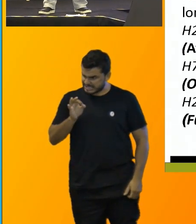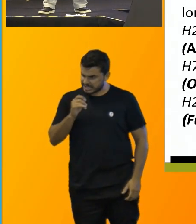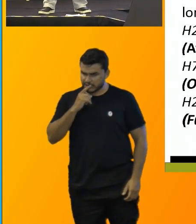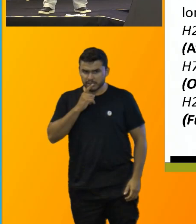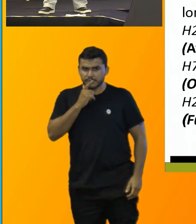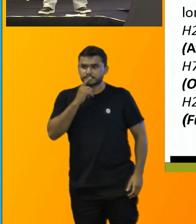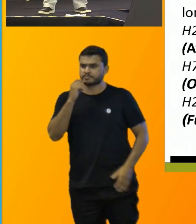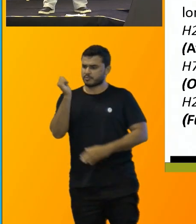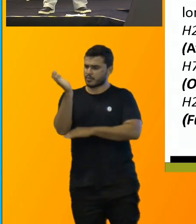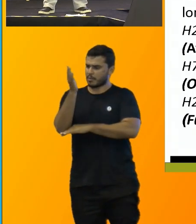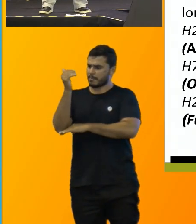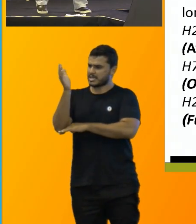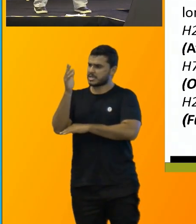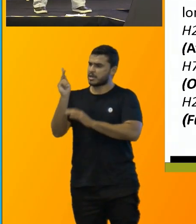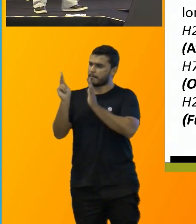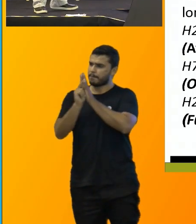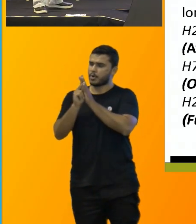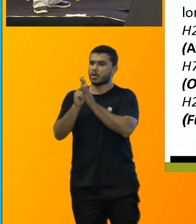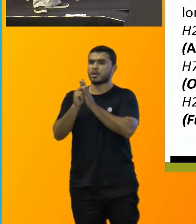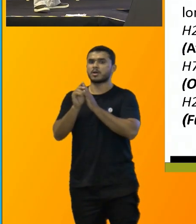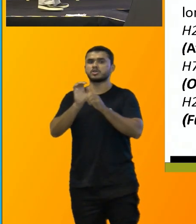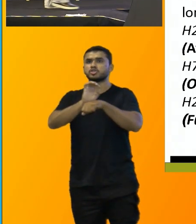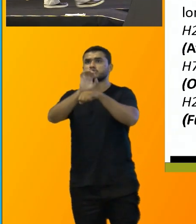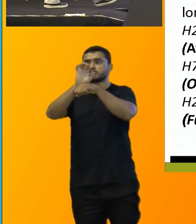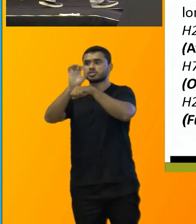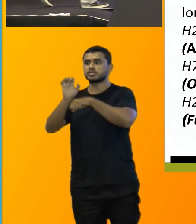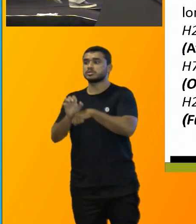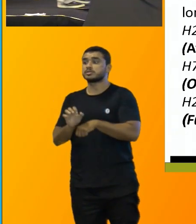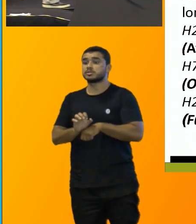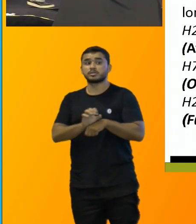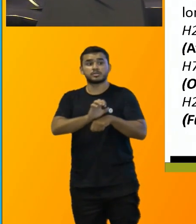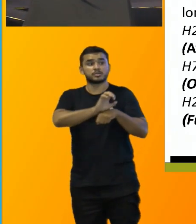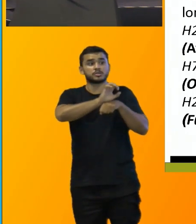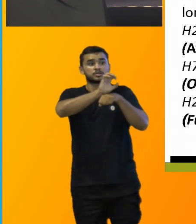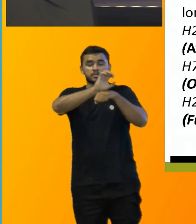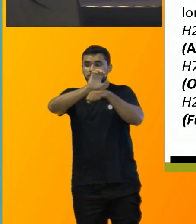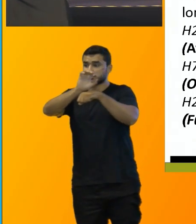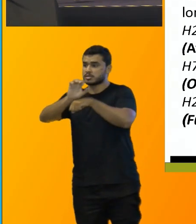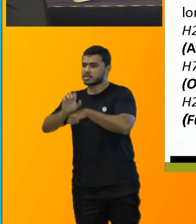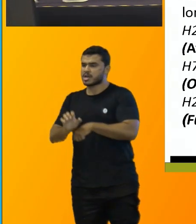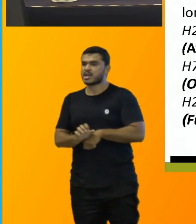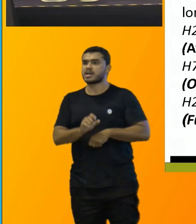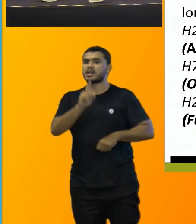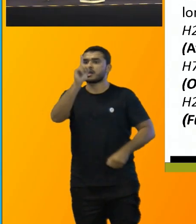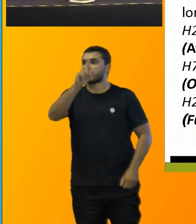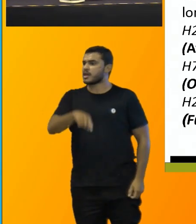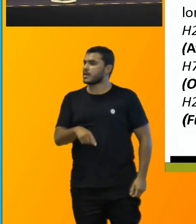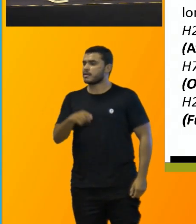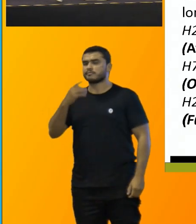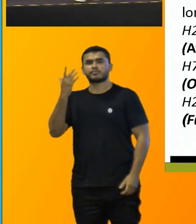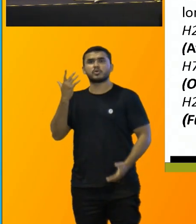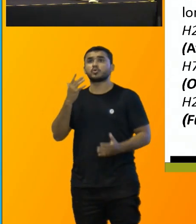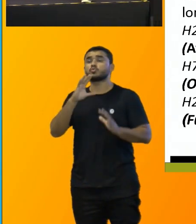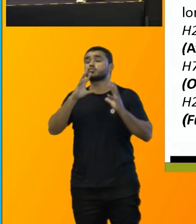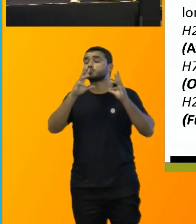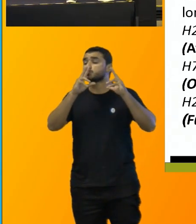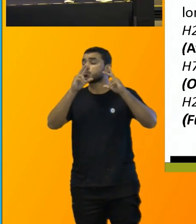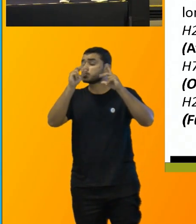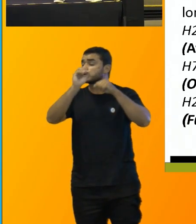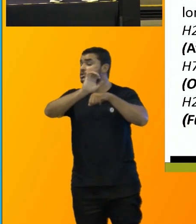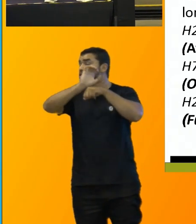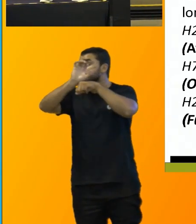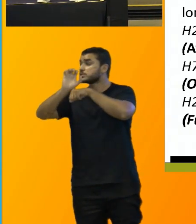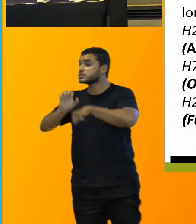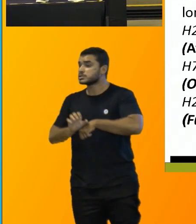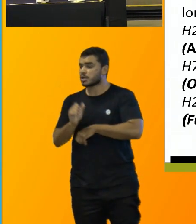que desrespeito. E queimaram em ordem alfabética o Acre, a Bahia, o Ceará, e aí todas as bandeiras